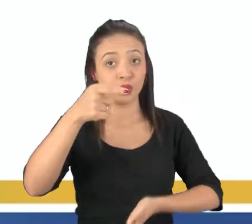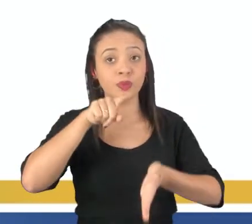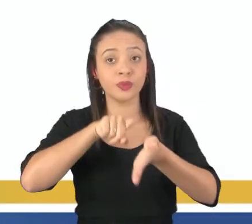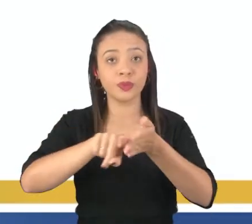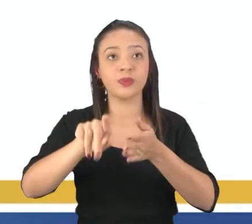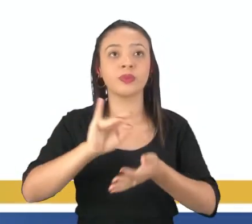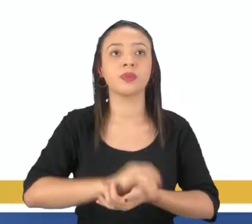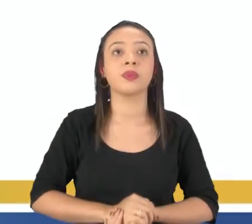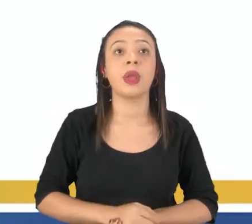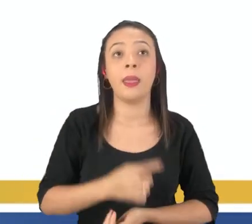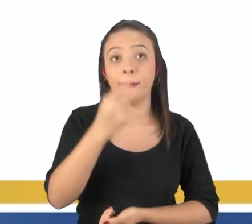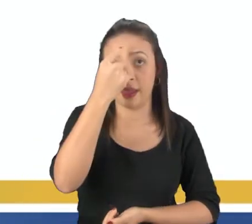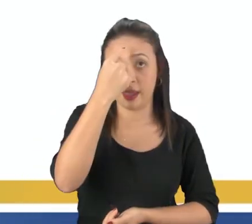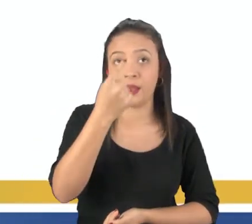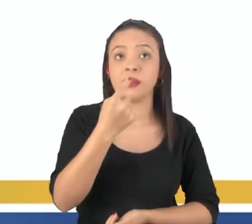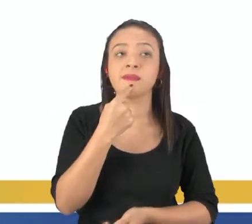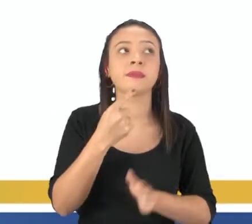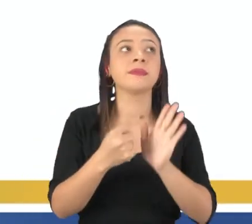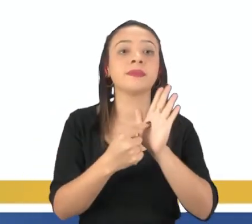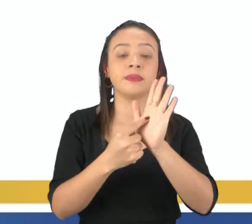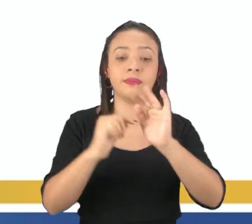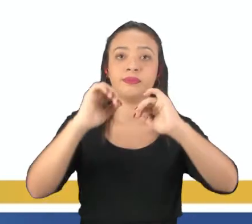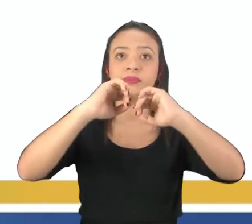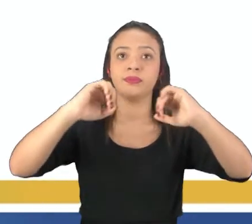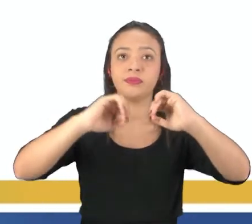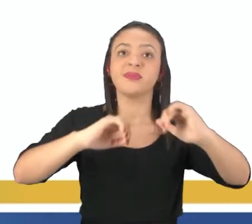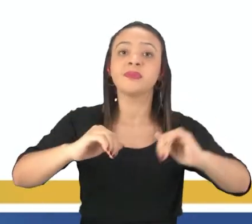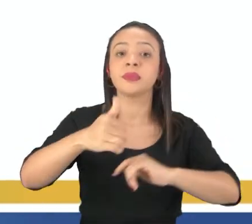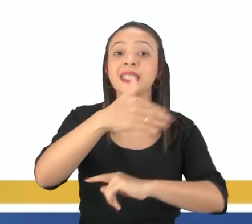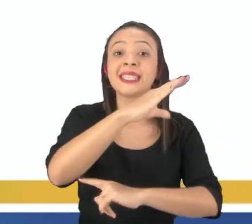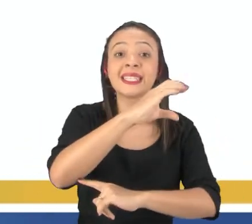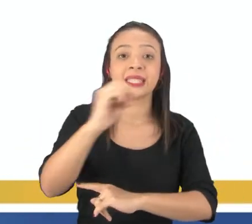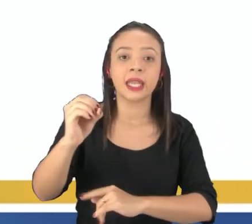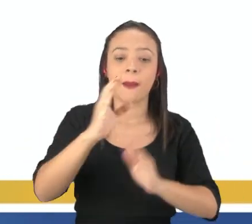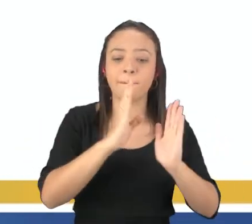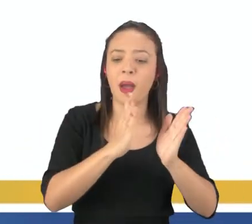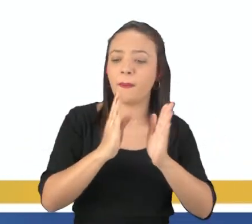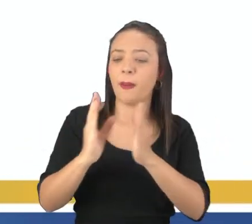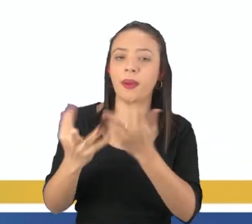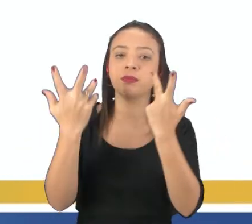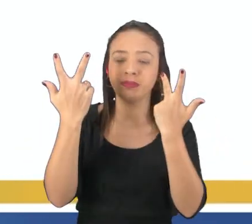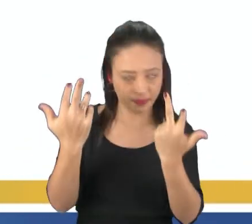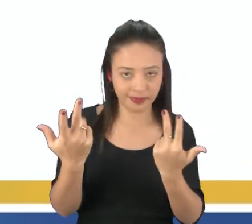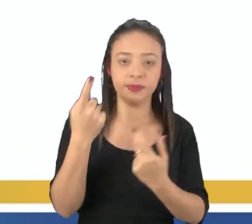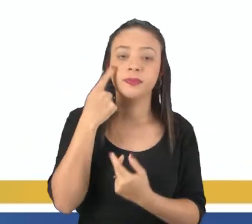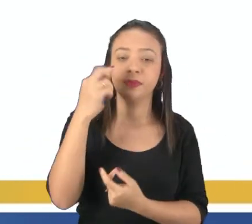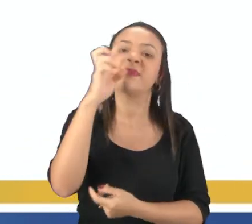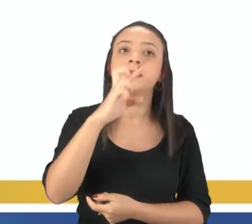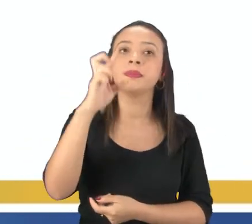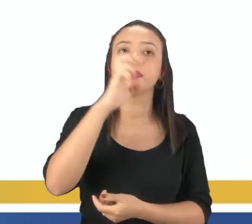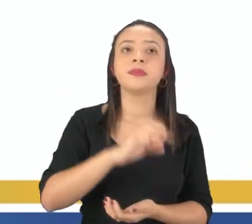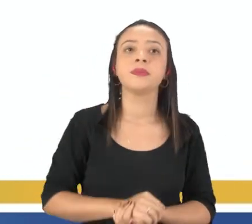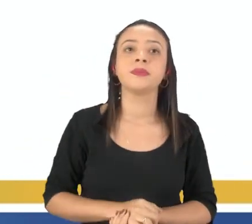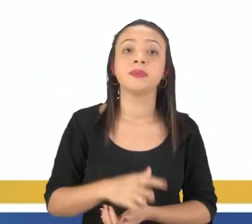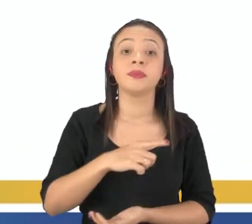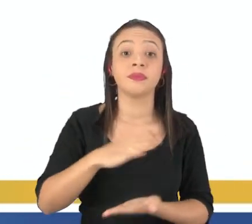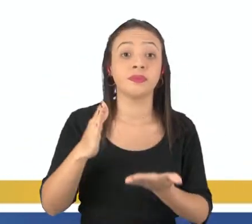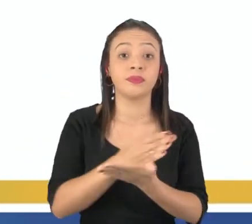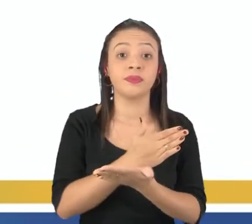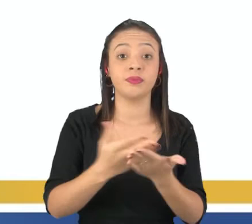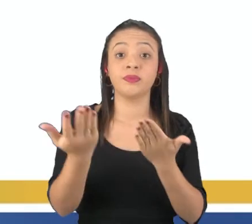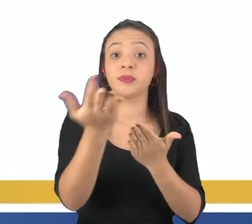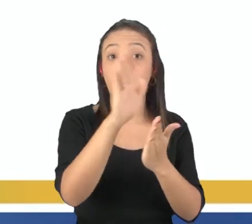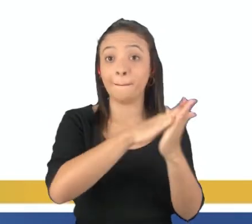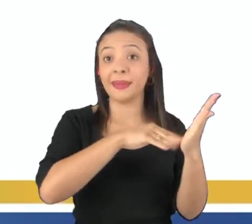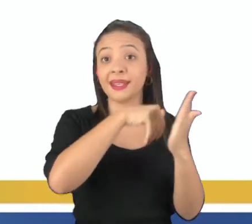próximo a figura a seguir está dividida em 100 partes iguais Observe algumas partes